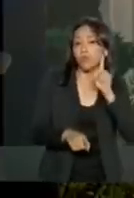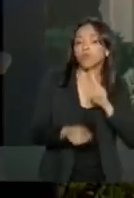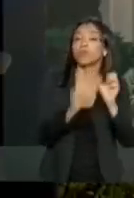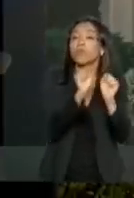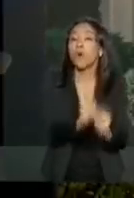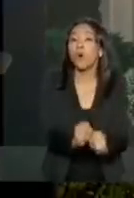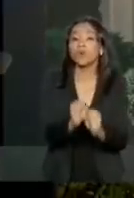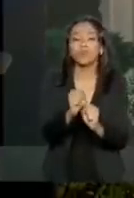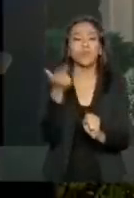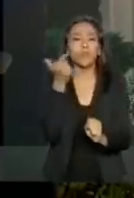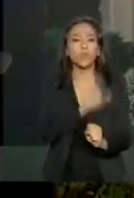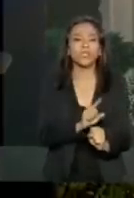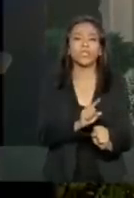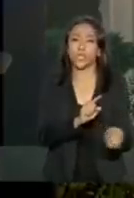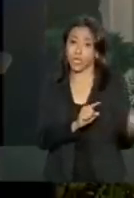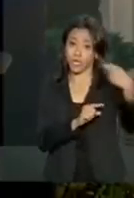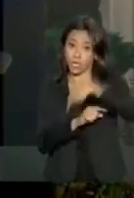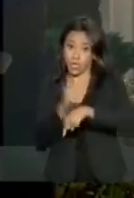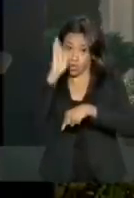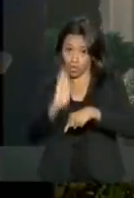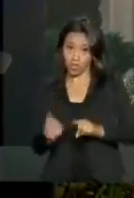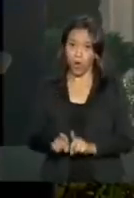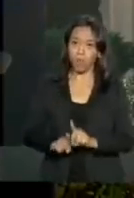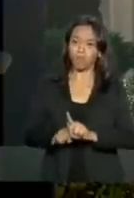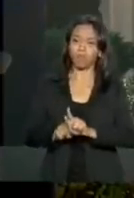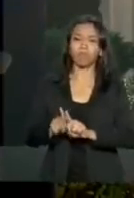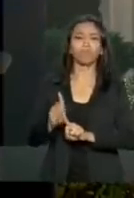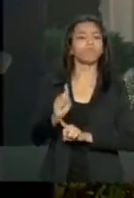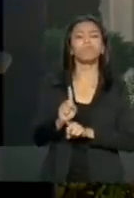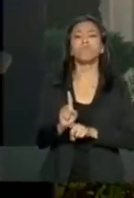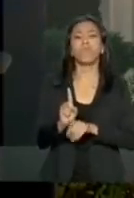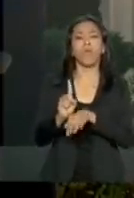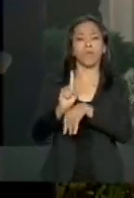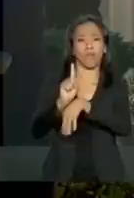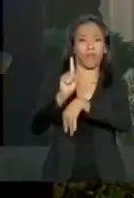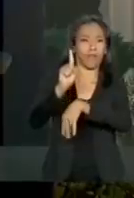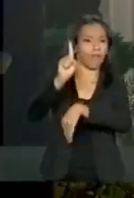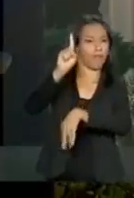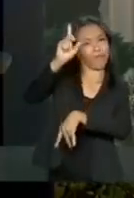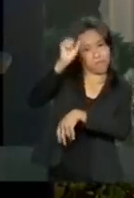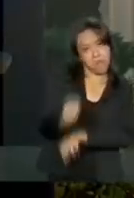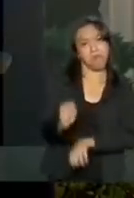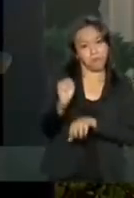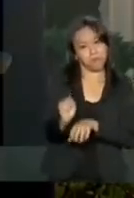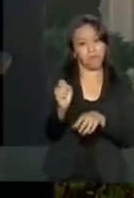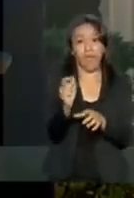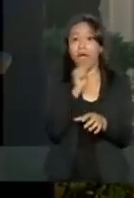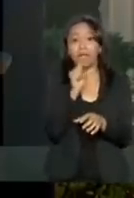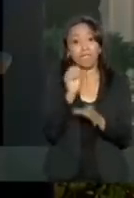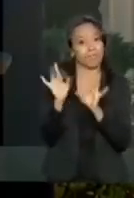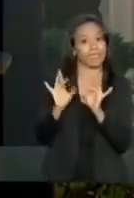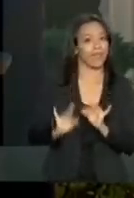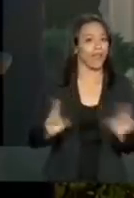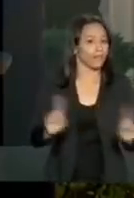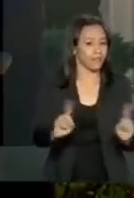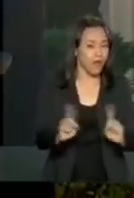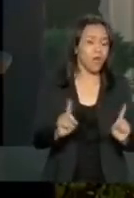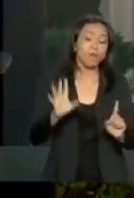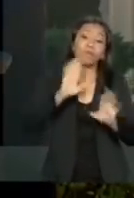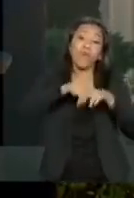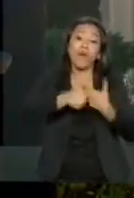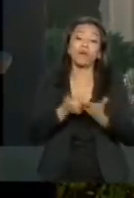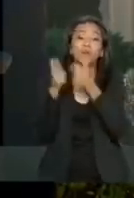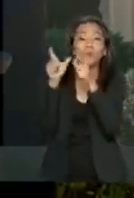naves espaciais do Brasil. É um local extraordinário, não vamos entrar nos detalhes agora, mas devido à